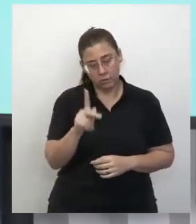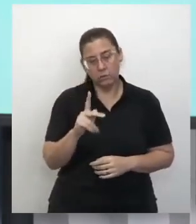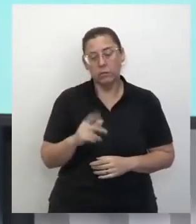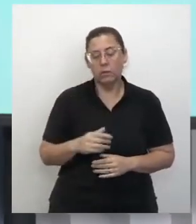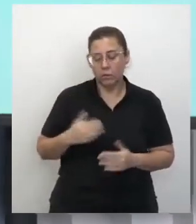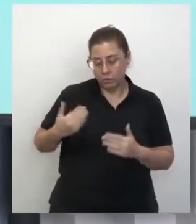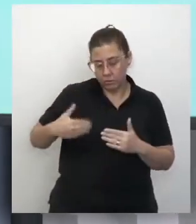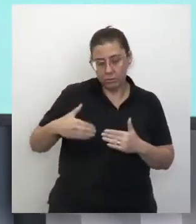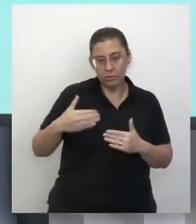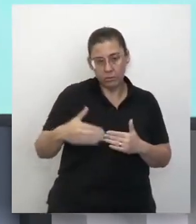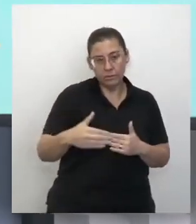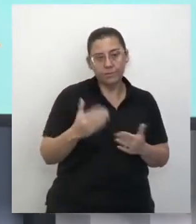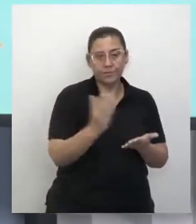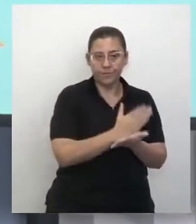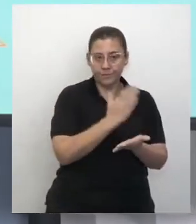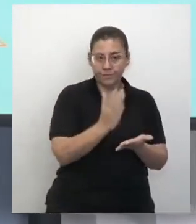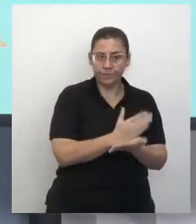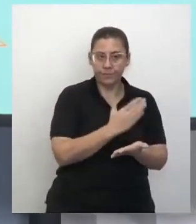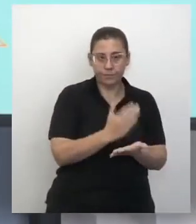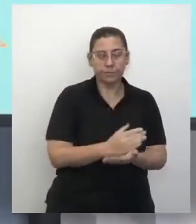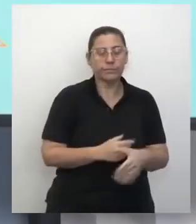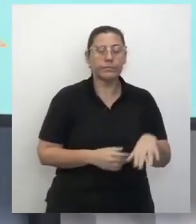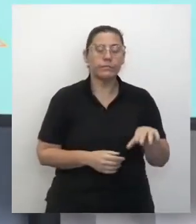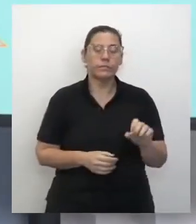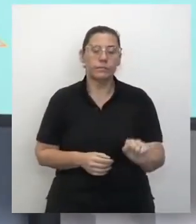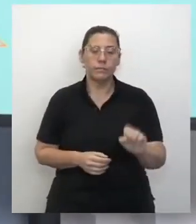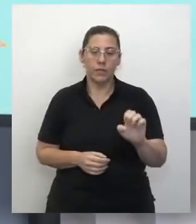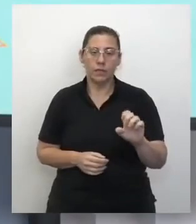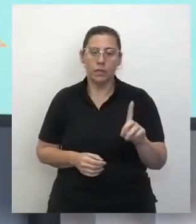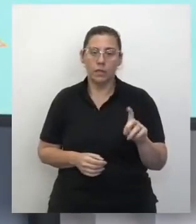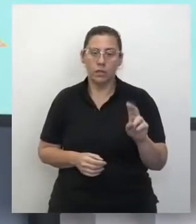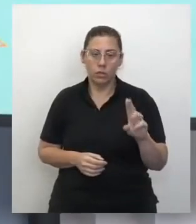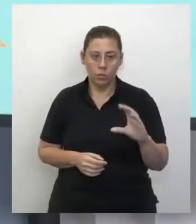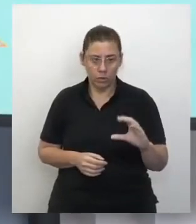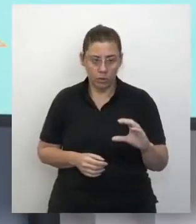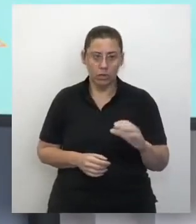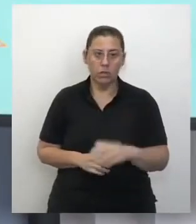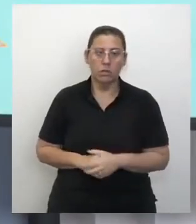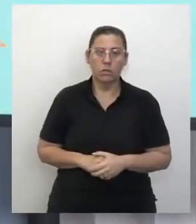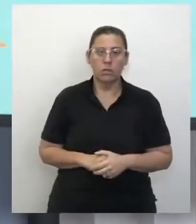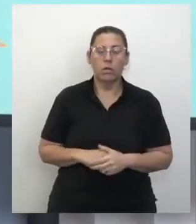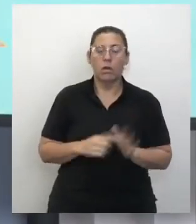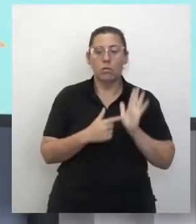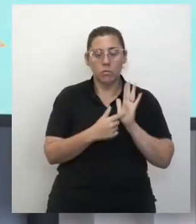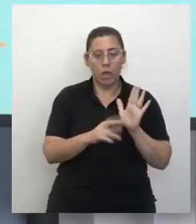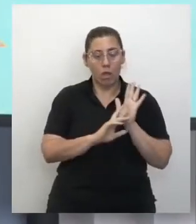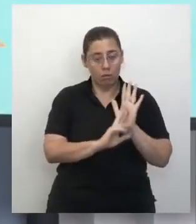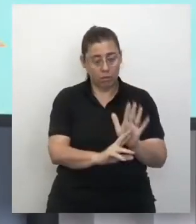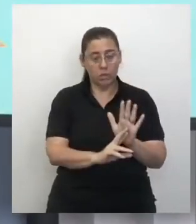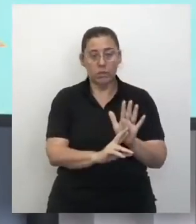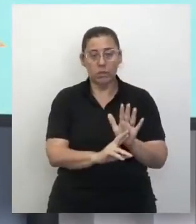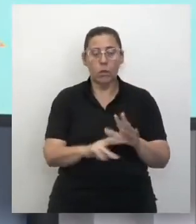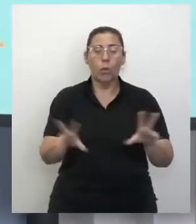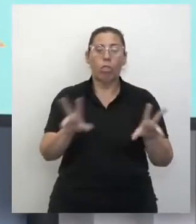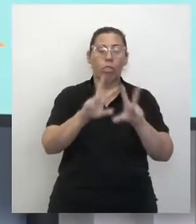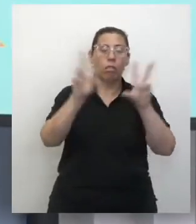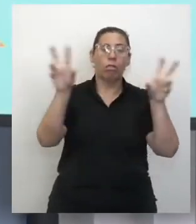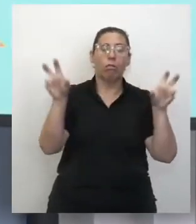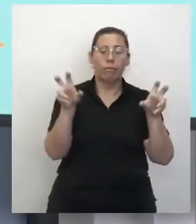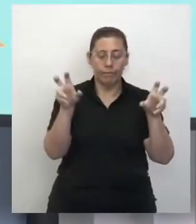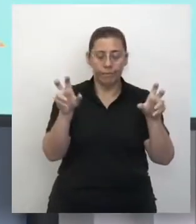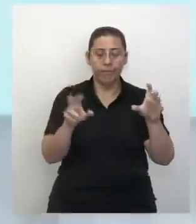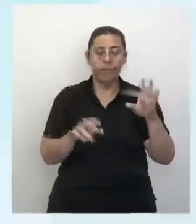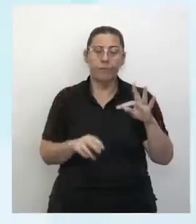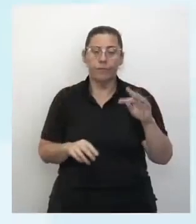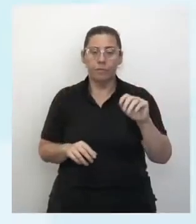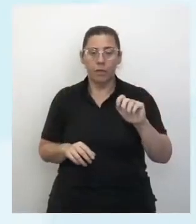seguir aí o que diz a SEDUC. Então, vamos voltar então à representação do Teorema de Tales. Eu coloquei